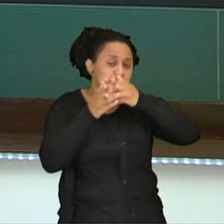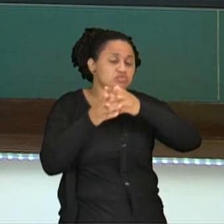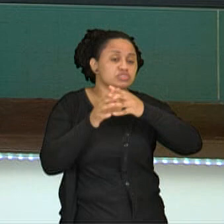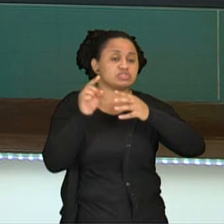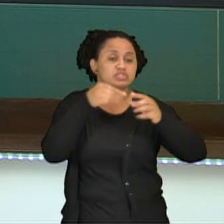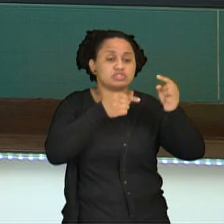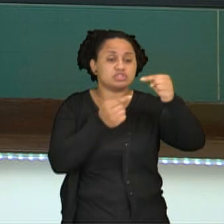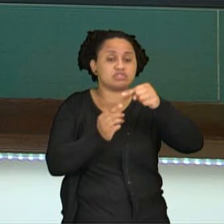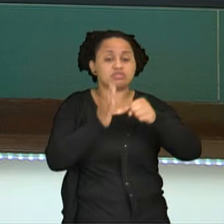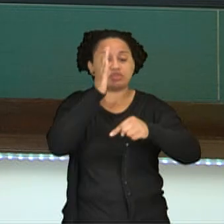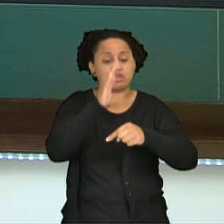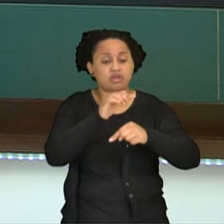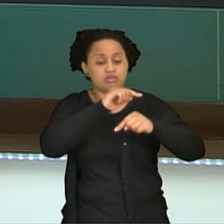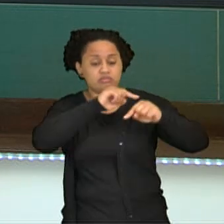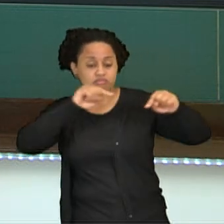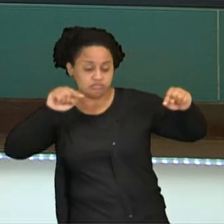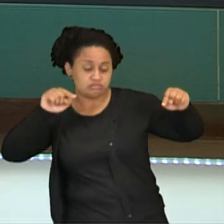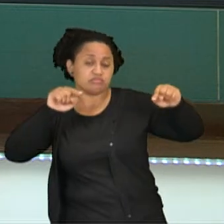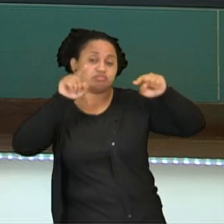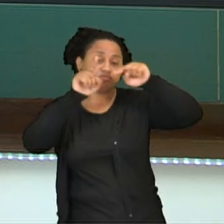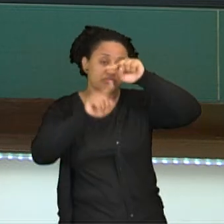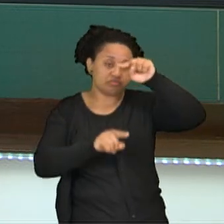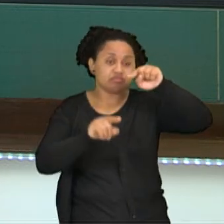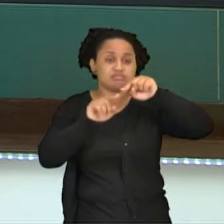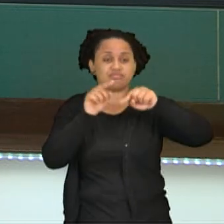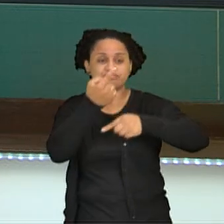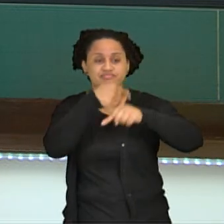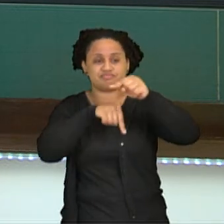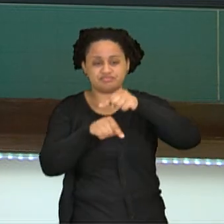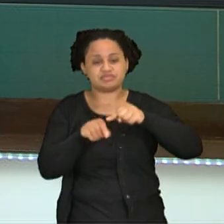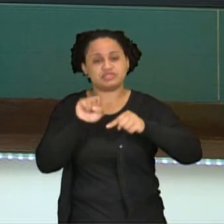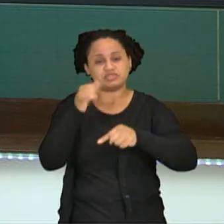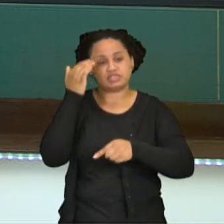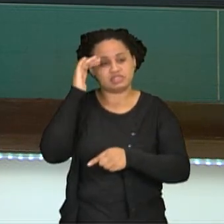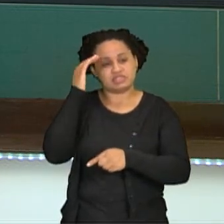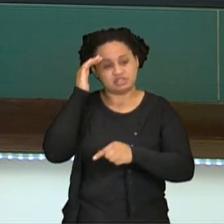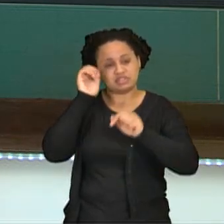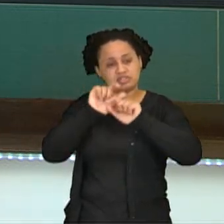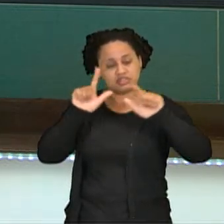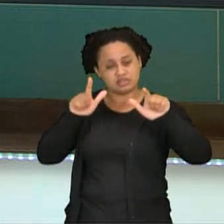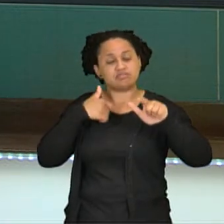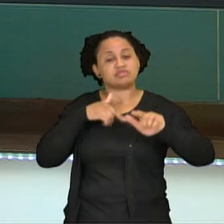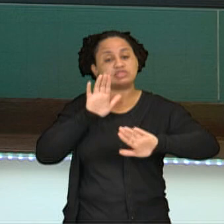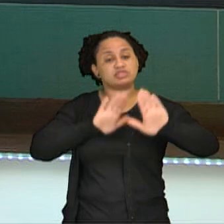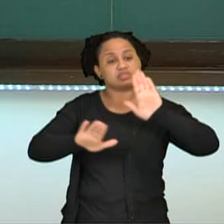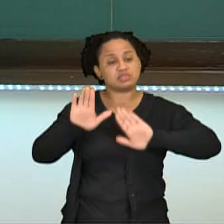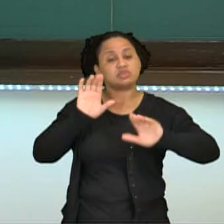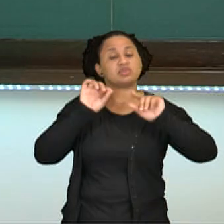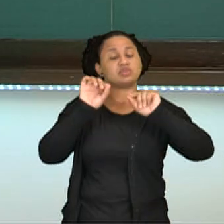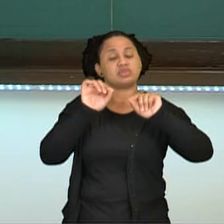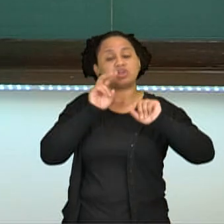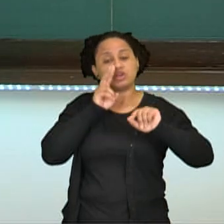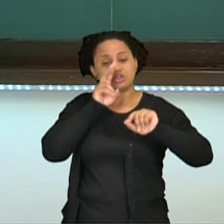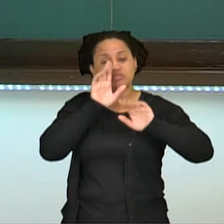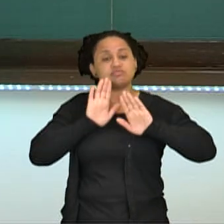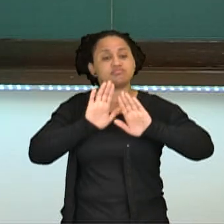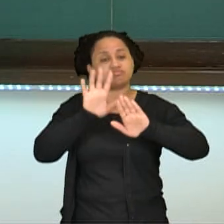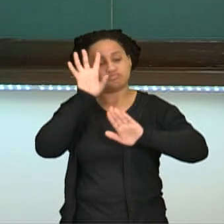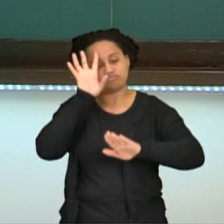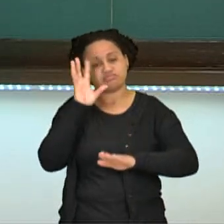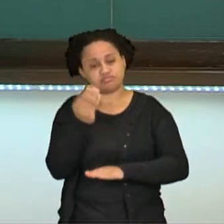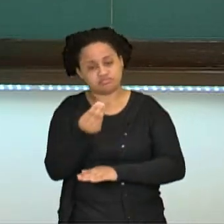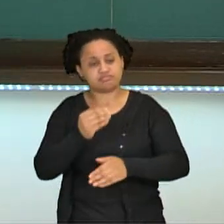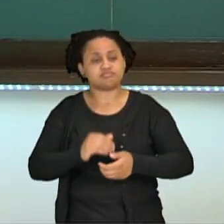direção com o sentido. Se você pegou isso, tome um cuidado com a ideia de força